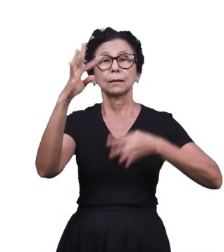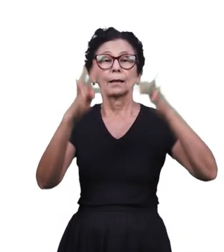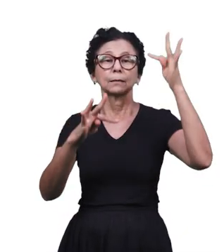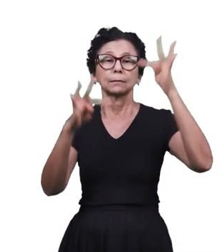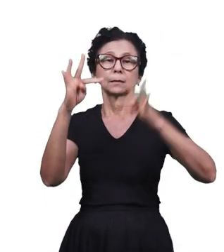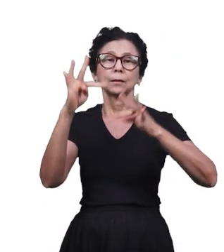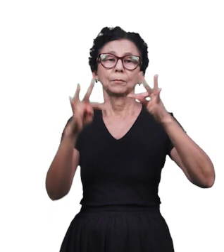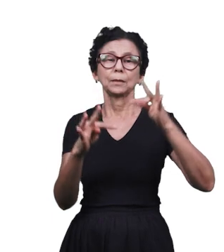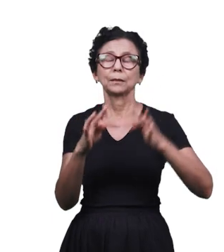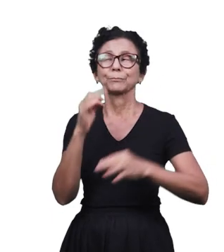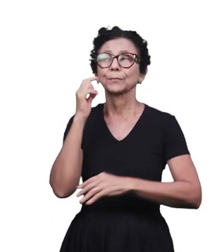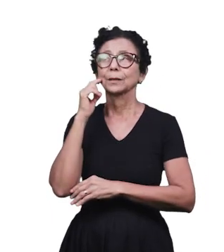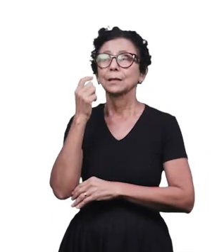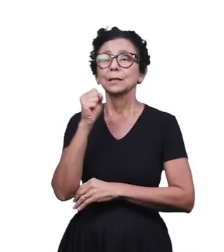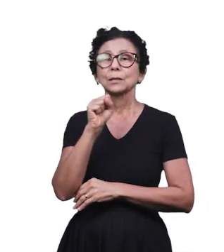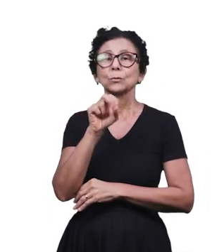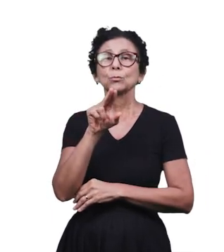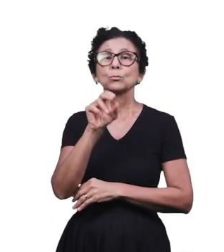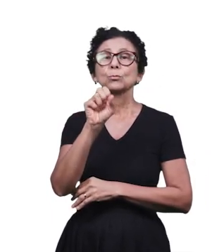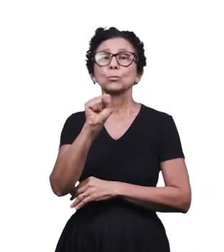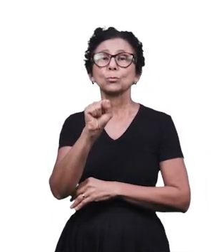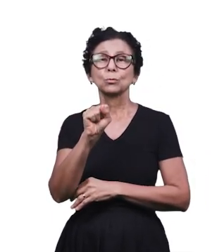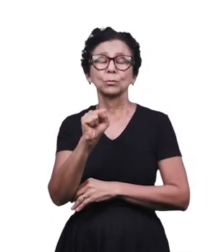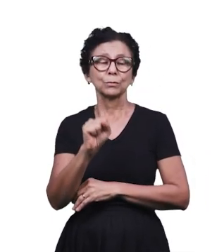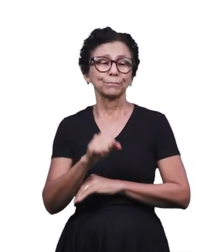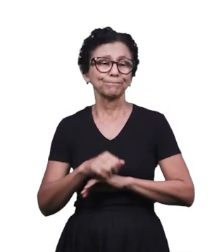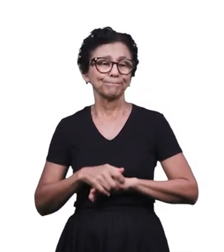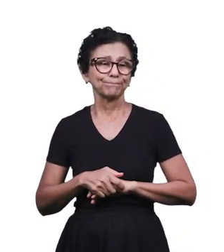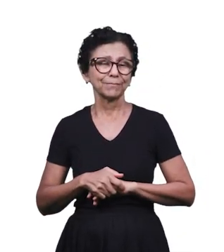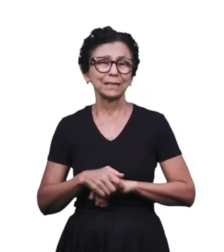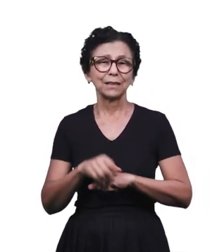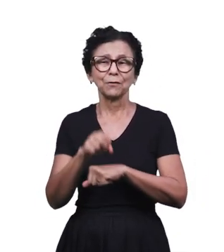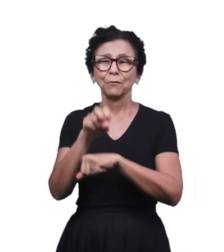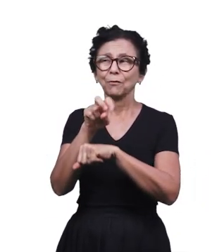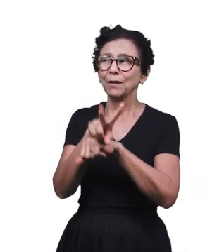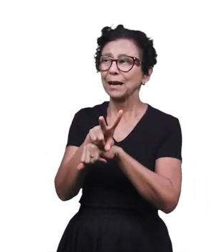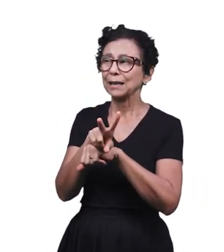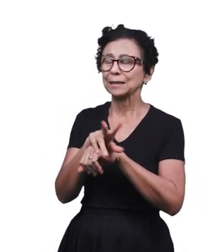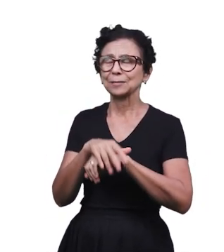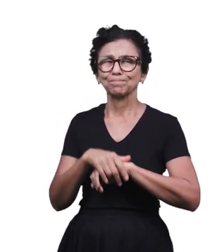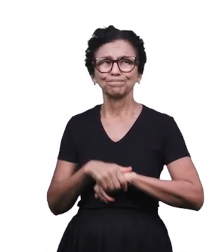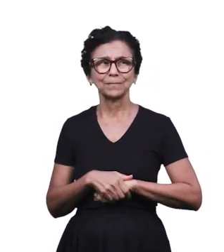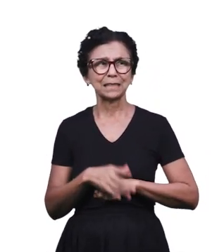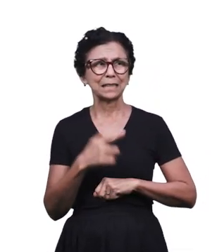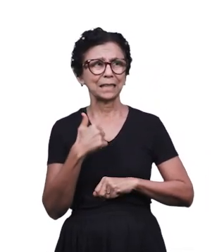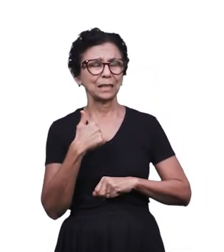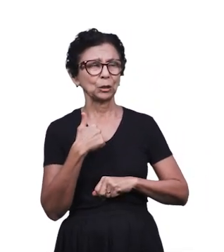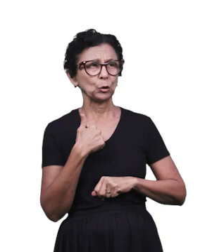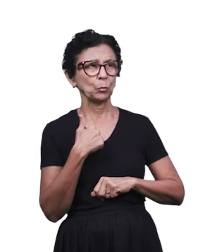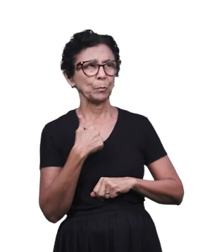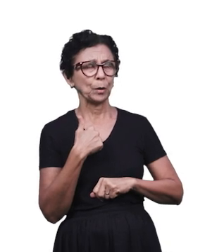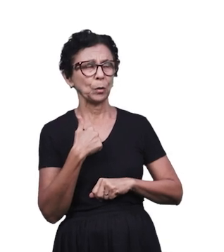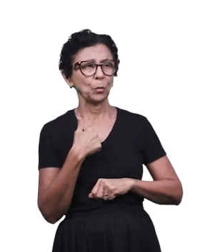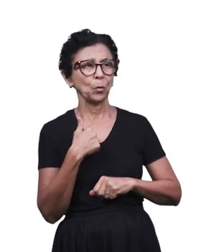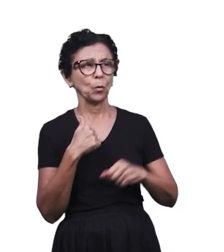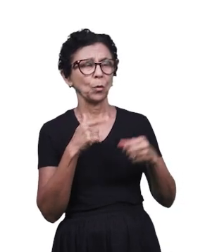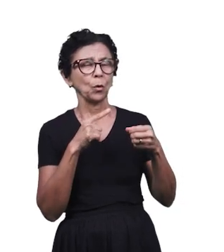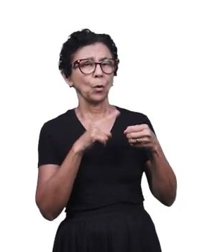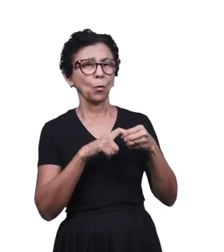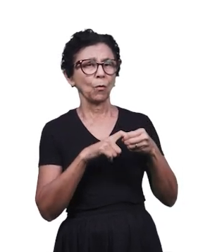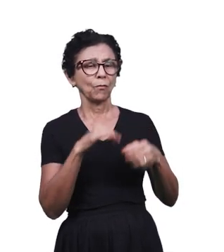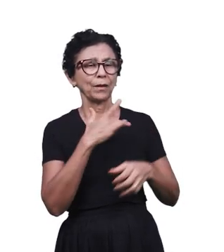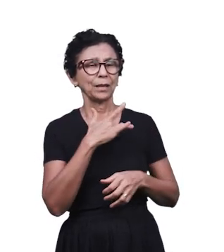tem vaga na rede SUS? Ou o meu convênio proporciona aquilo que ele necessita? Diante de